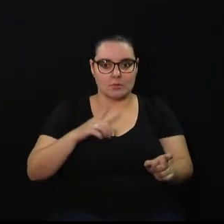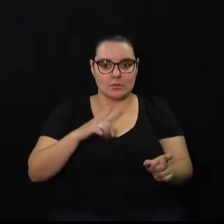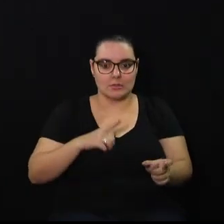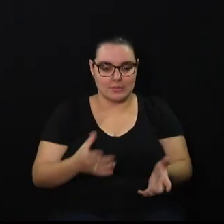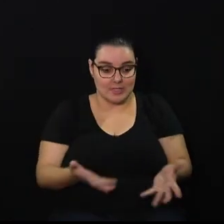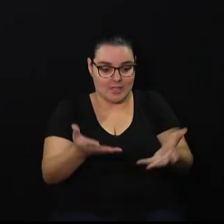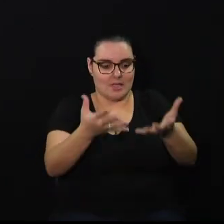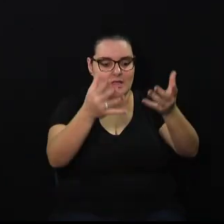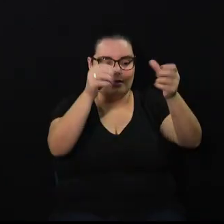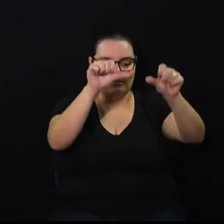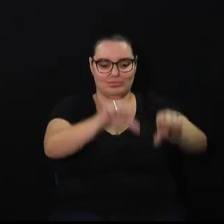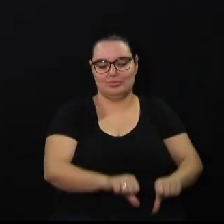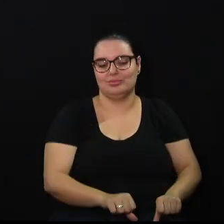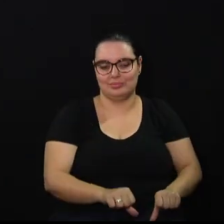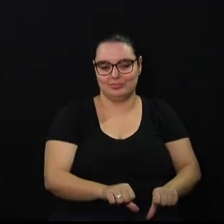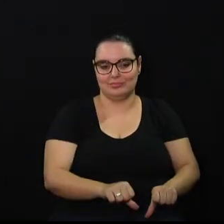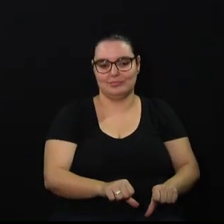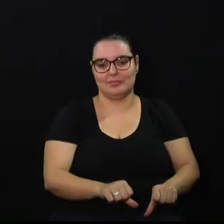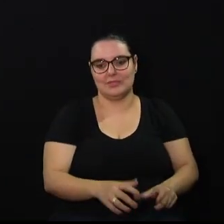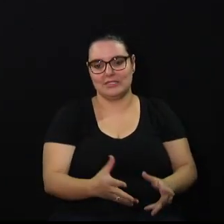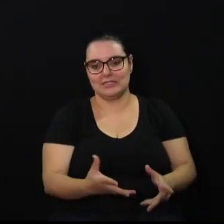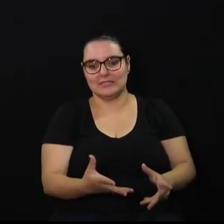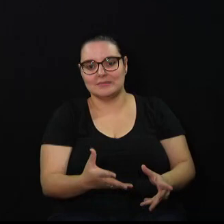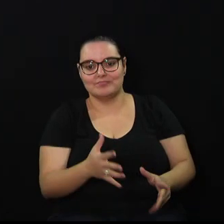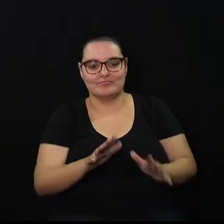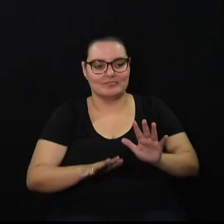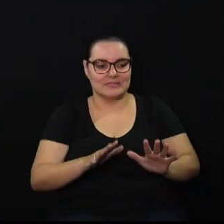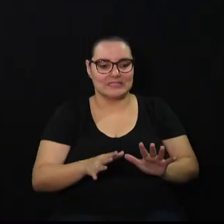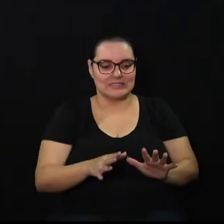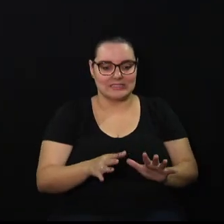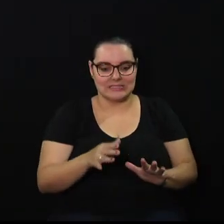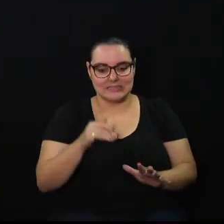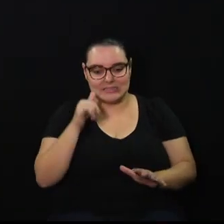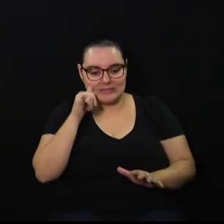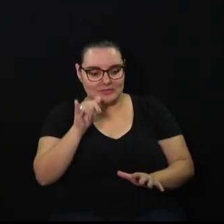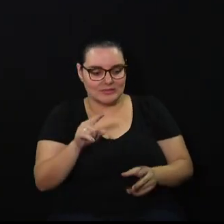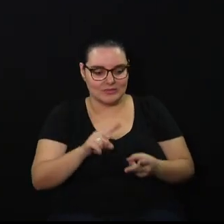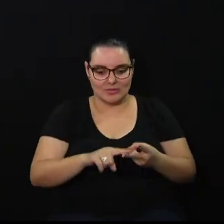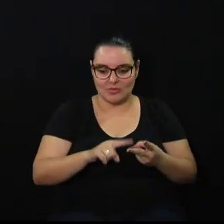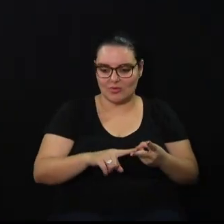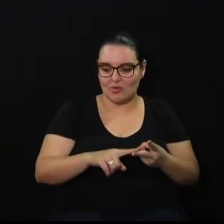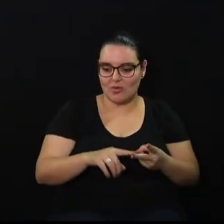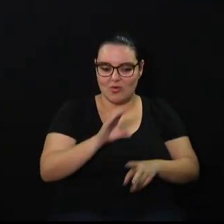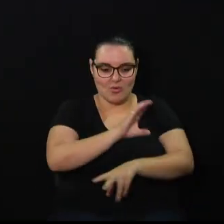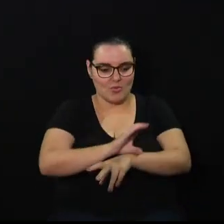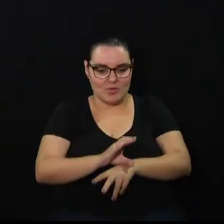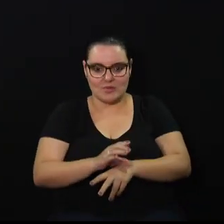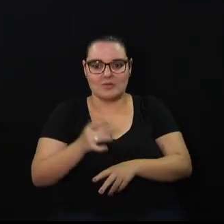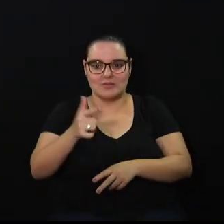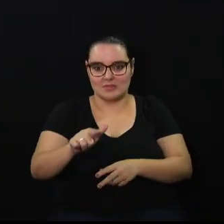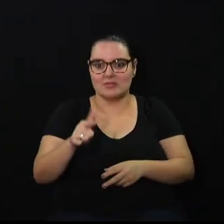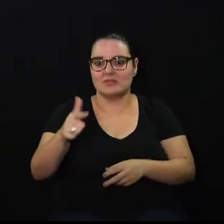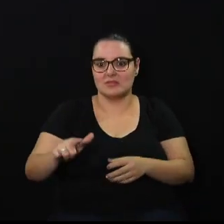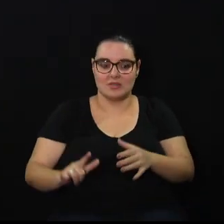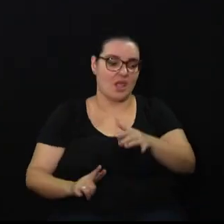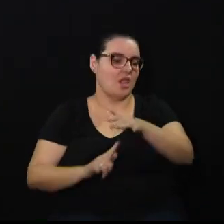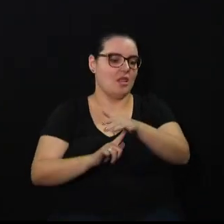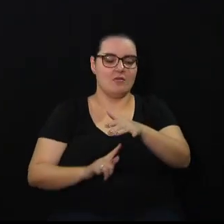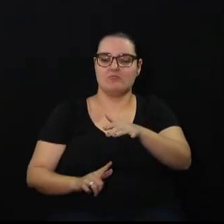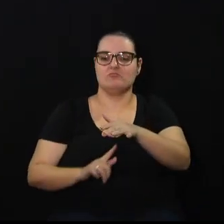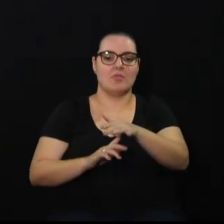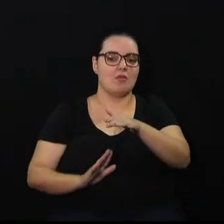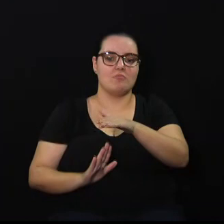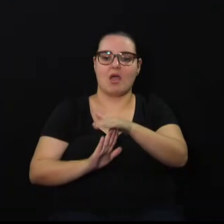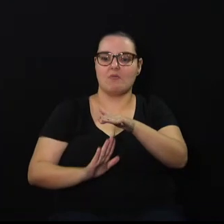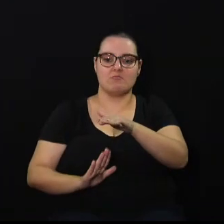por conta disso uma restrição importante ou comportamento repetitivo importante limitador não só dele e da família